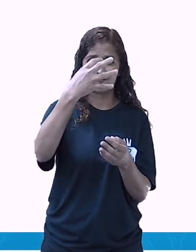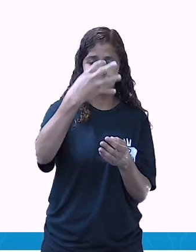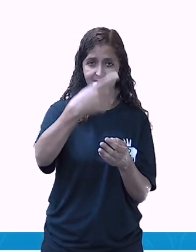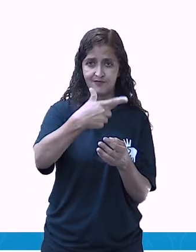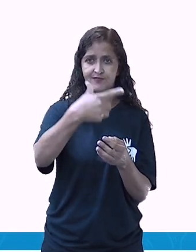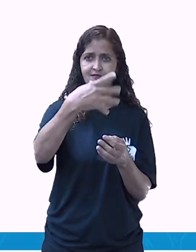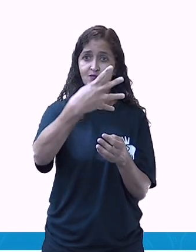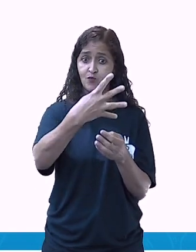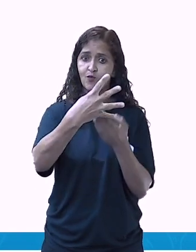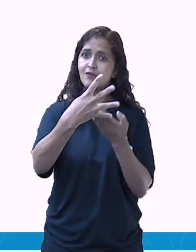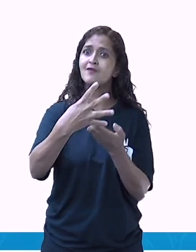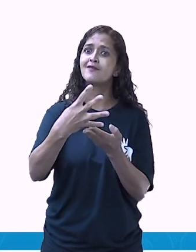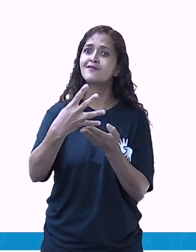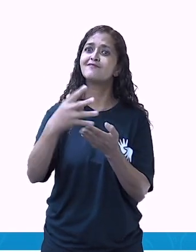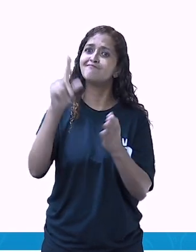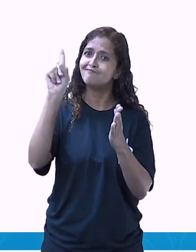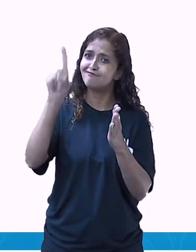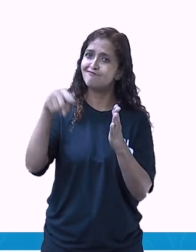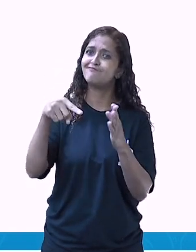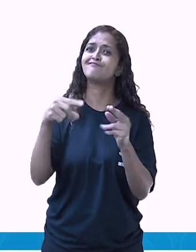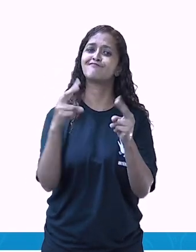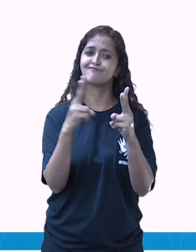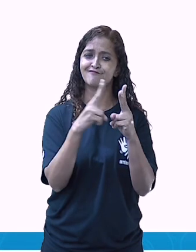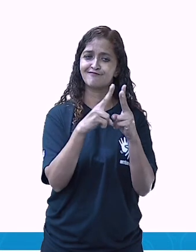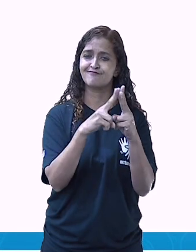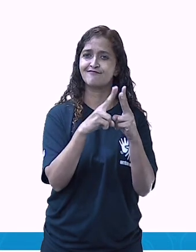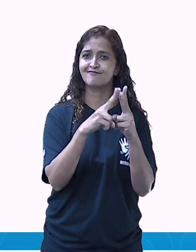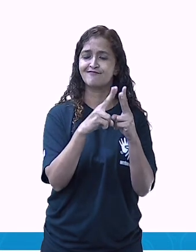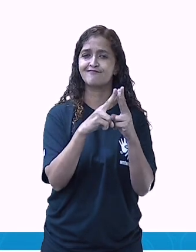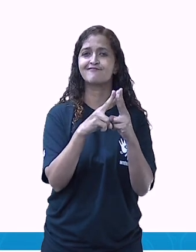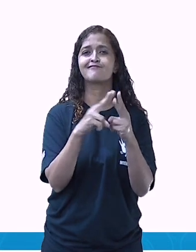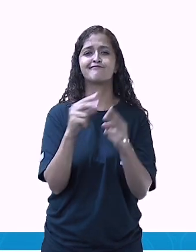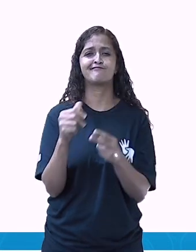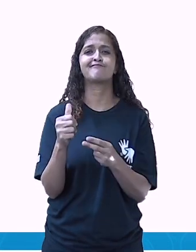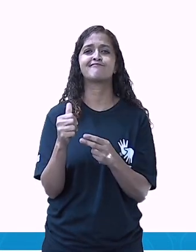4. 4. Então, quer dizer que o 14 é par.